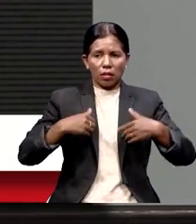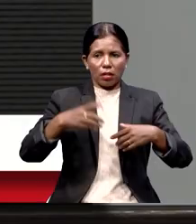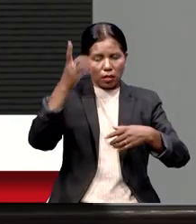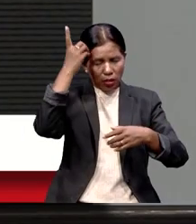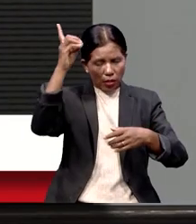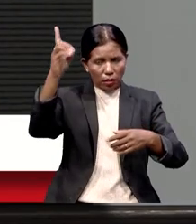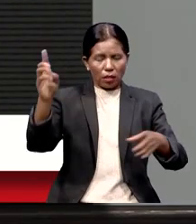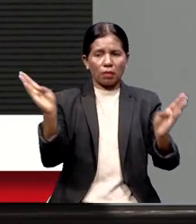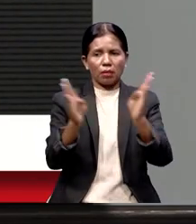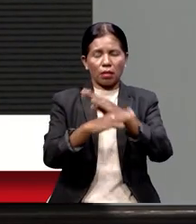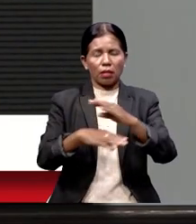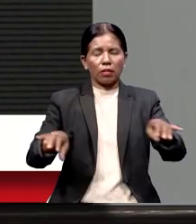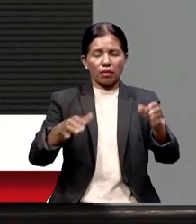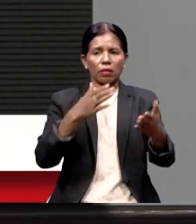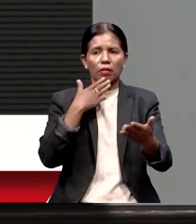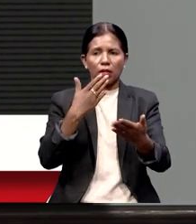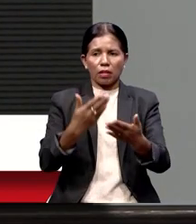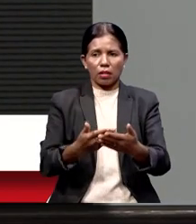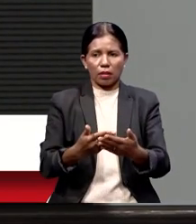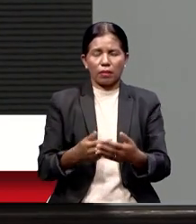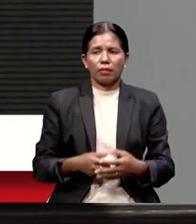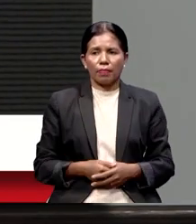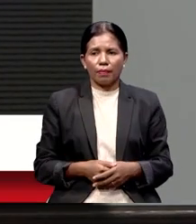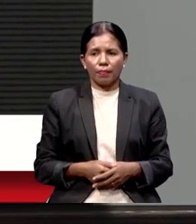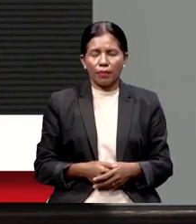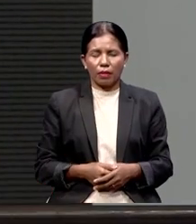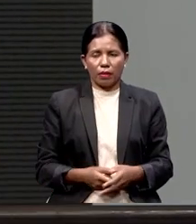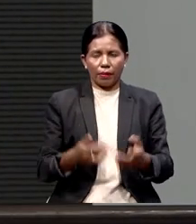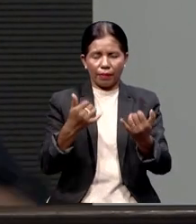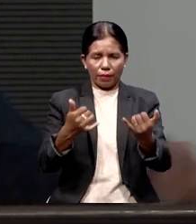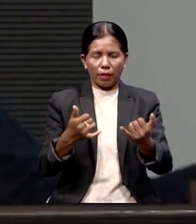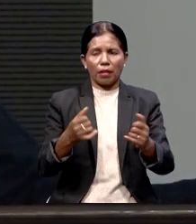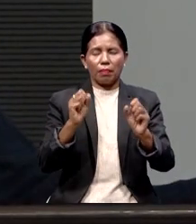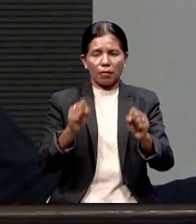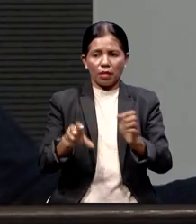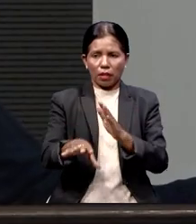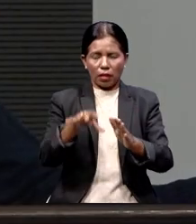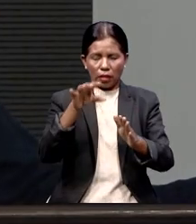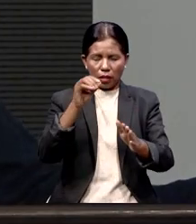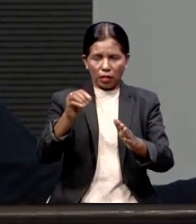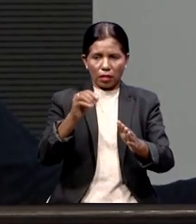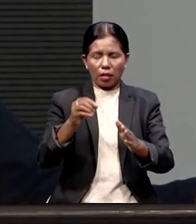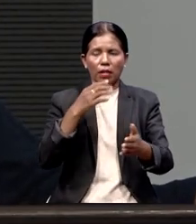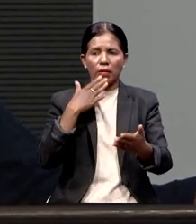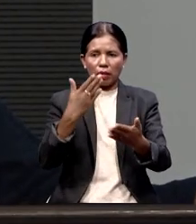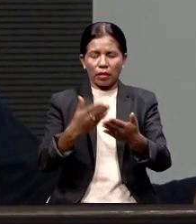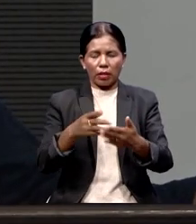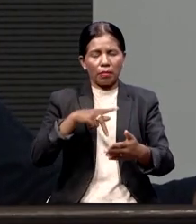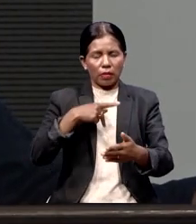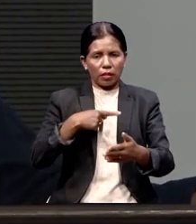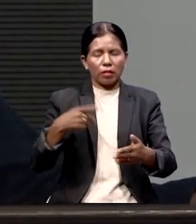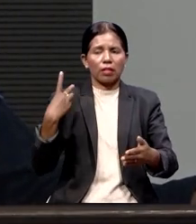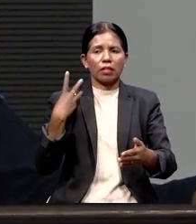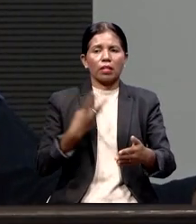autoridade da nessa e profissional na qualidade. O ne pela reta nos honra no privilégio e estado ida ne